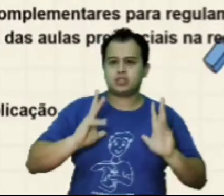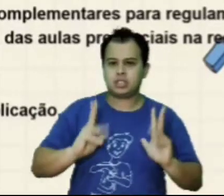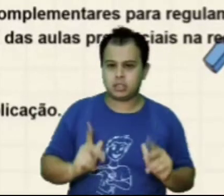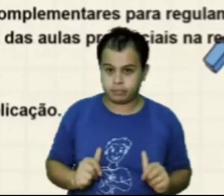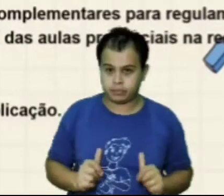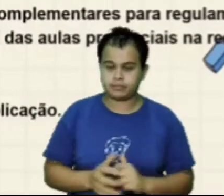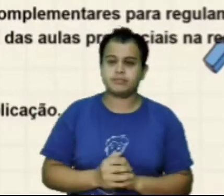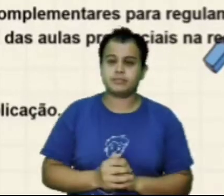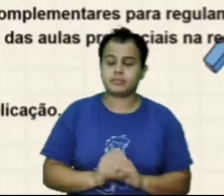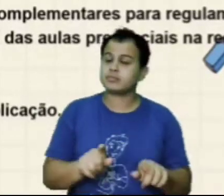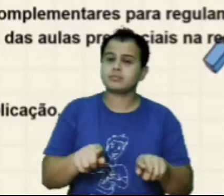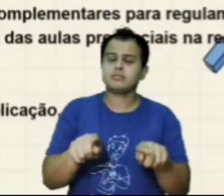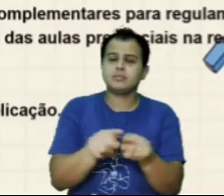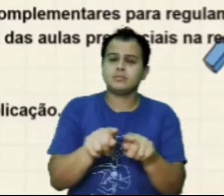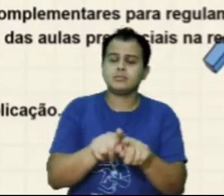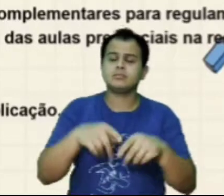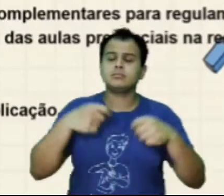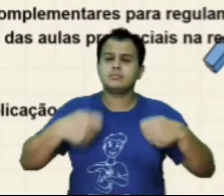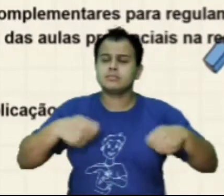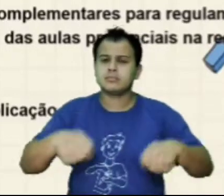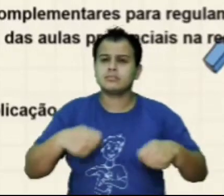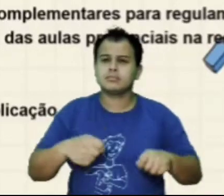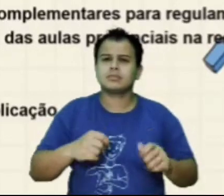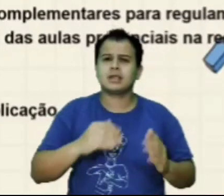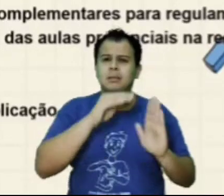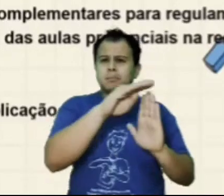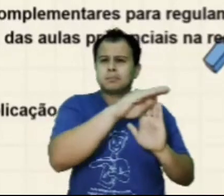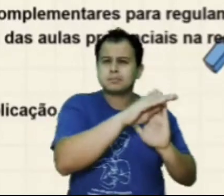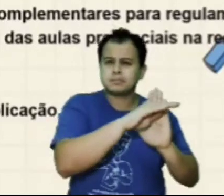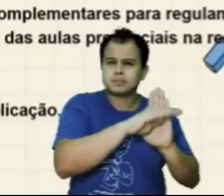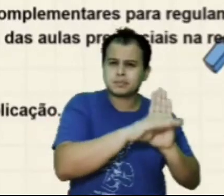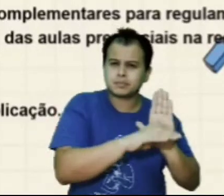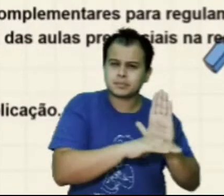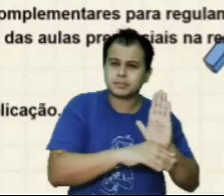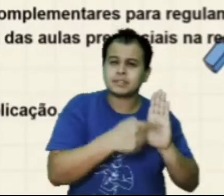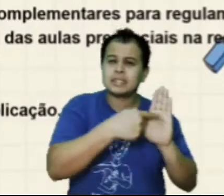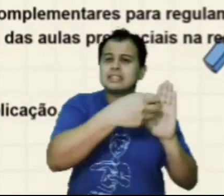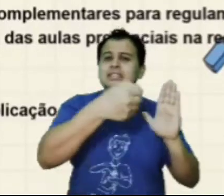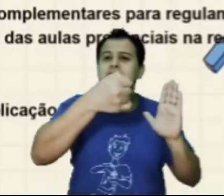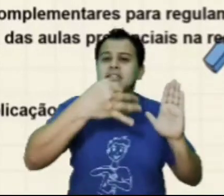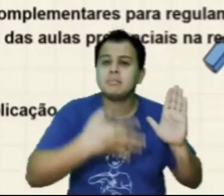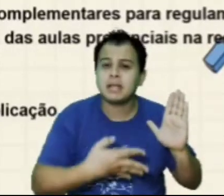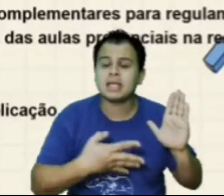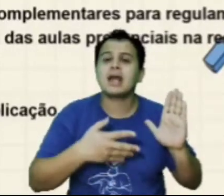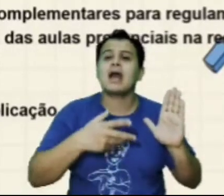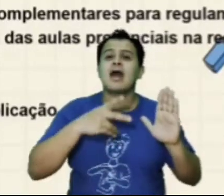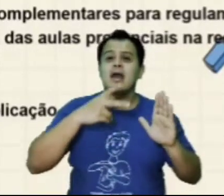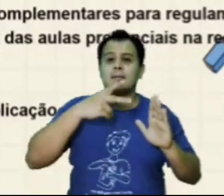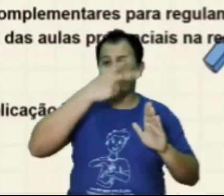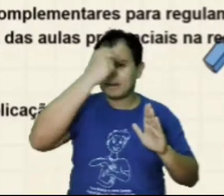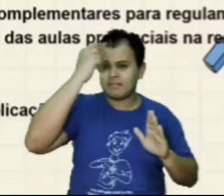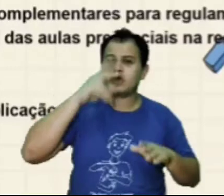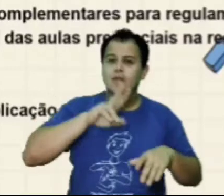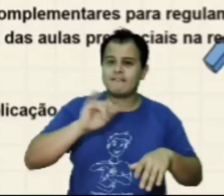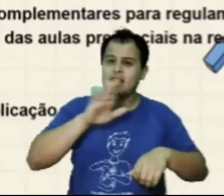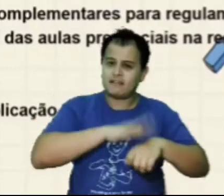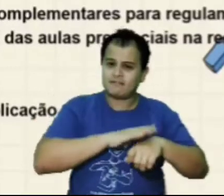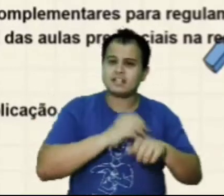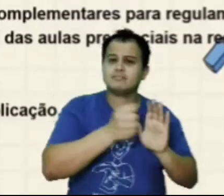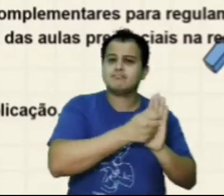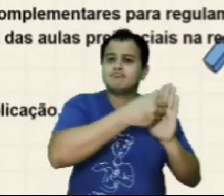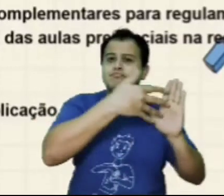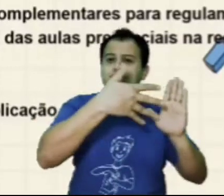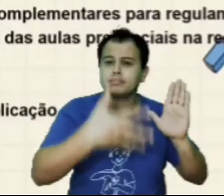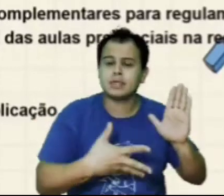Educação deverá expedir normas complementares para regulamentar os procedimentos necessários para o retorno gradual